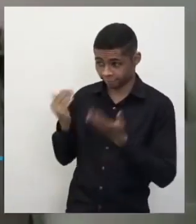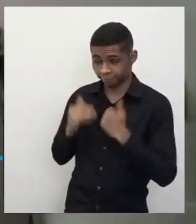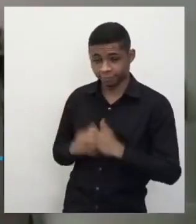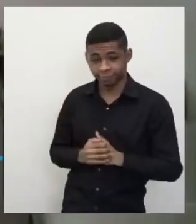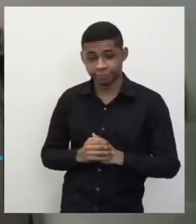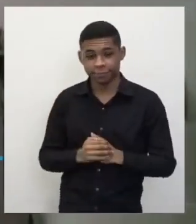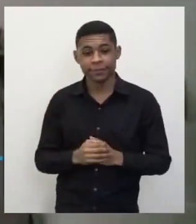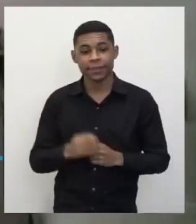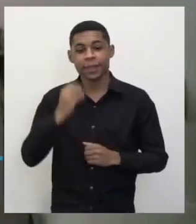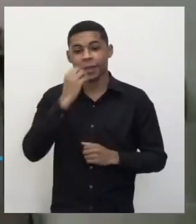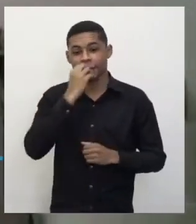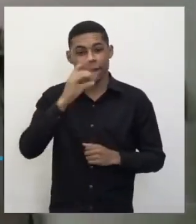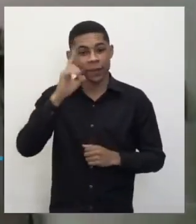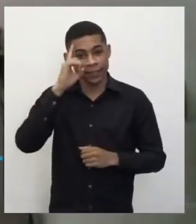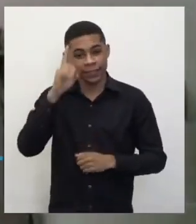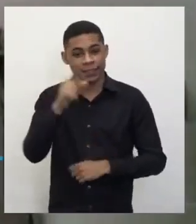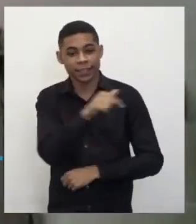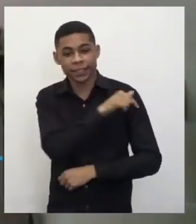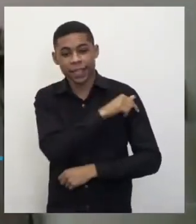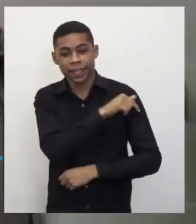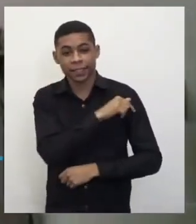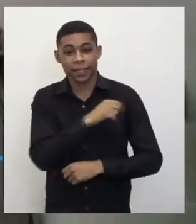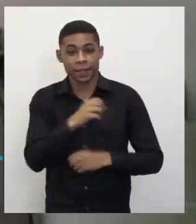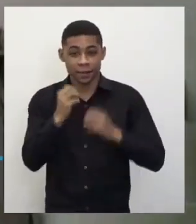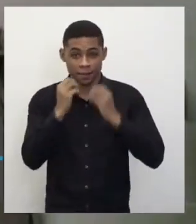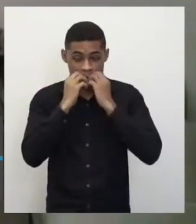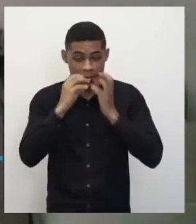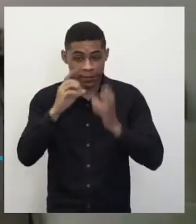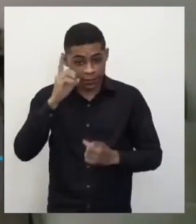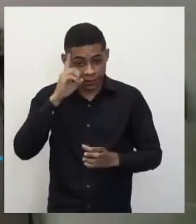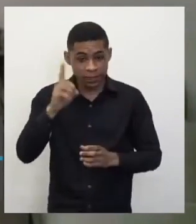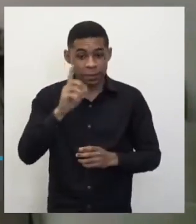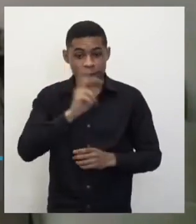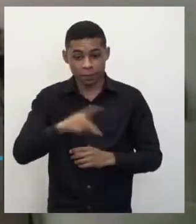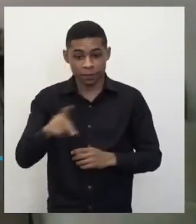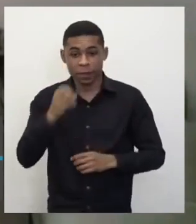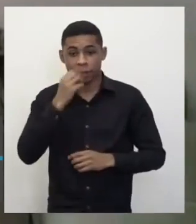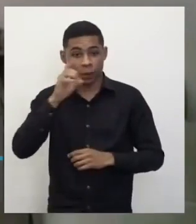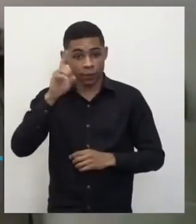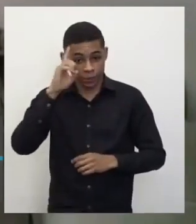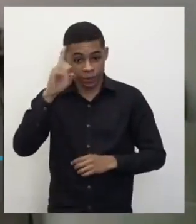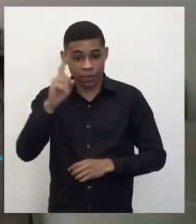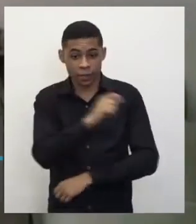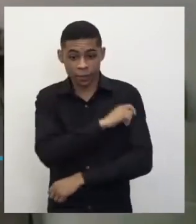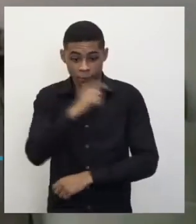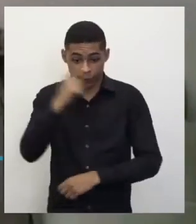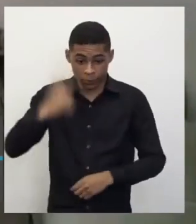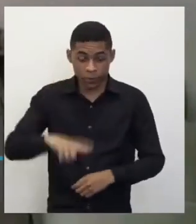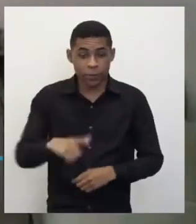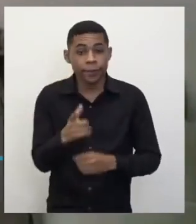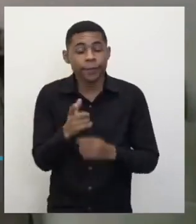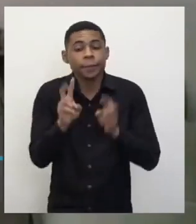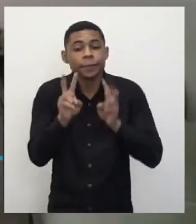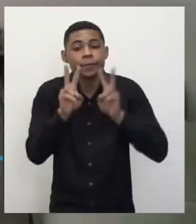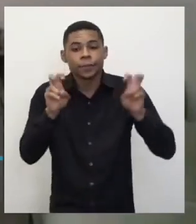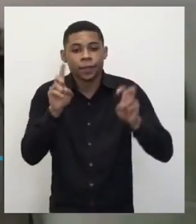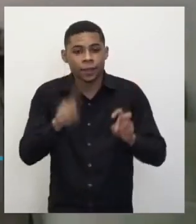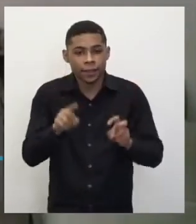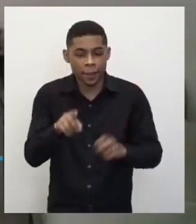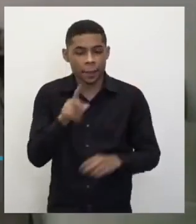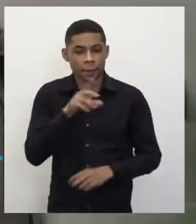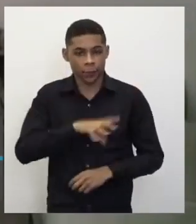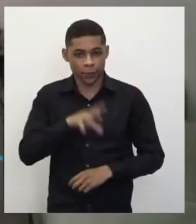Bom dia, sétimo ano. Bom dia, professores. Bom dia, alunos. Mais uma aula de língua portuguesa aí